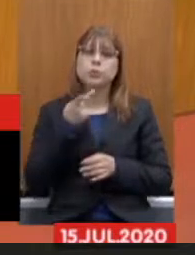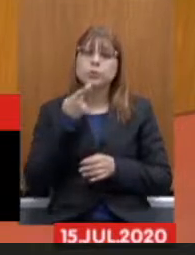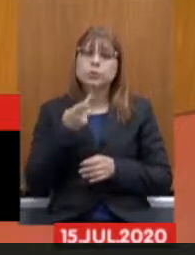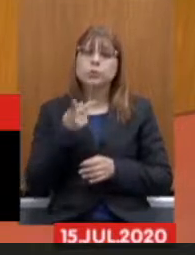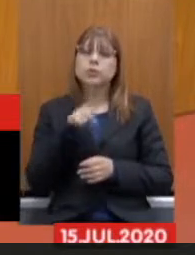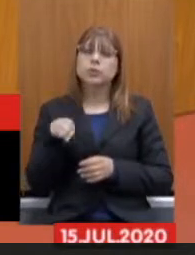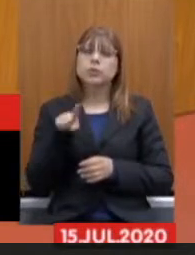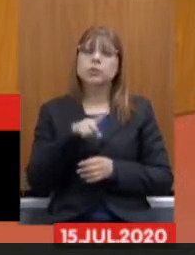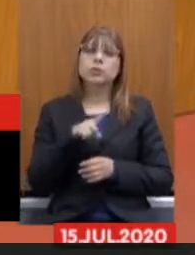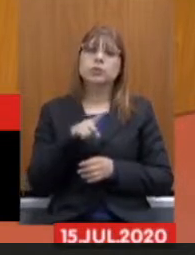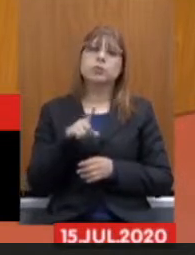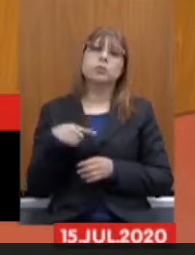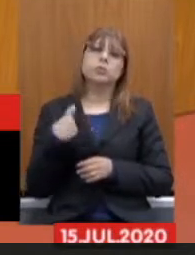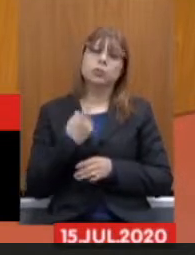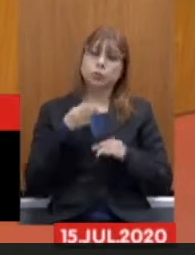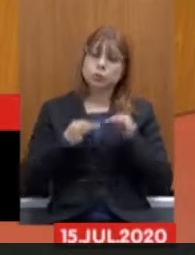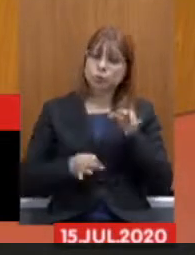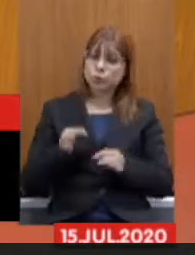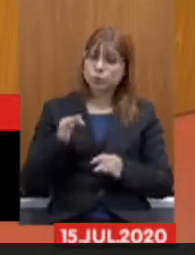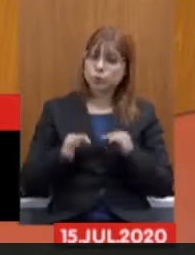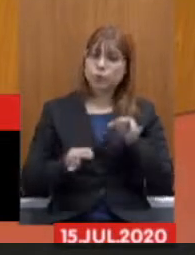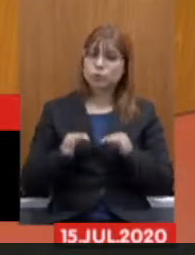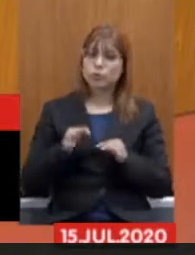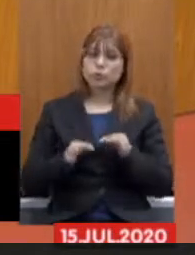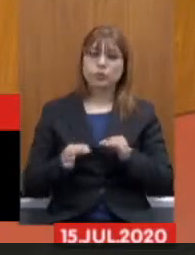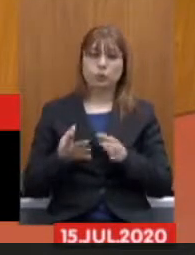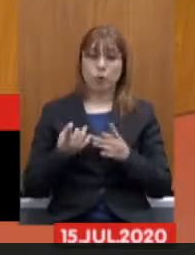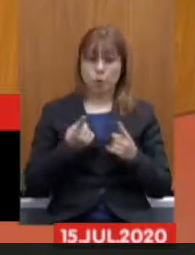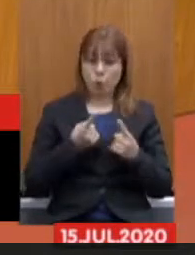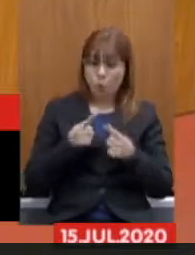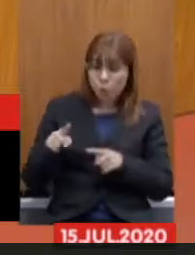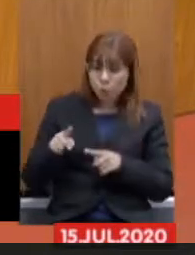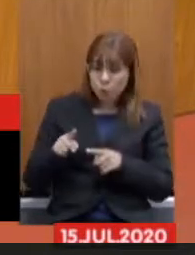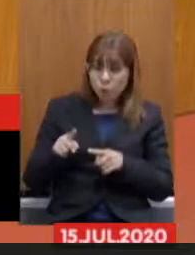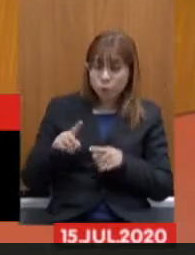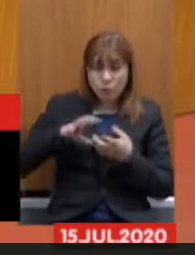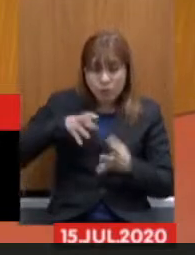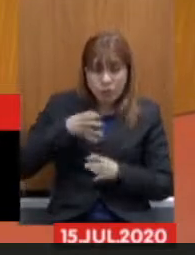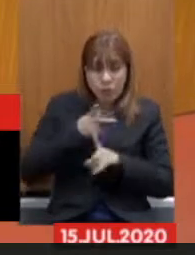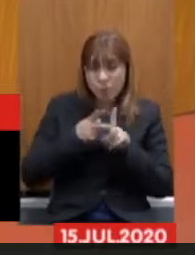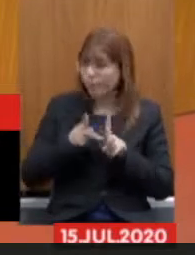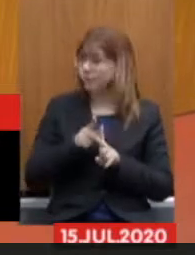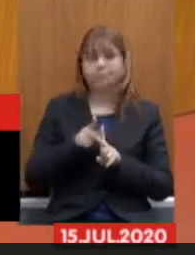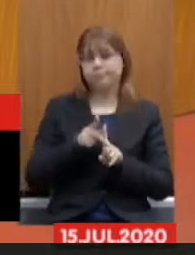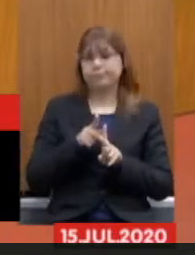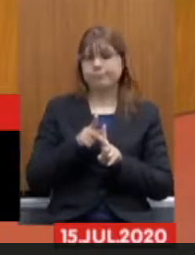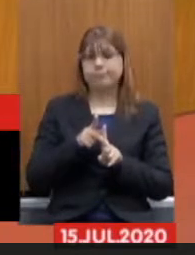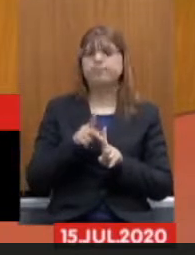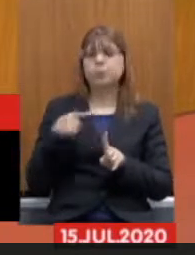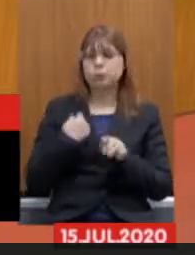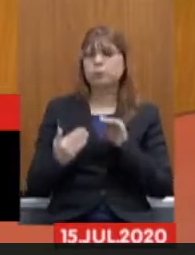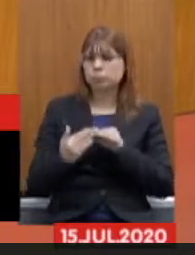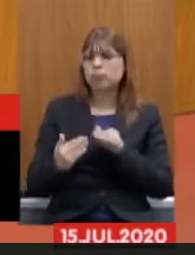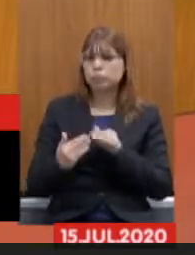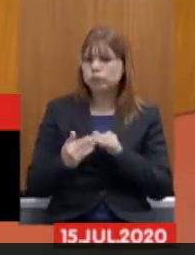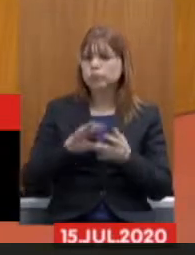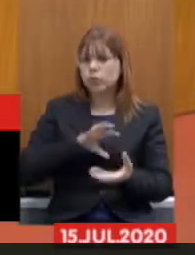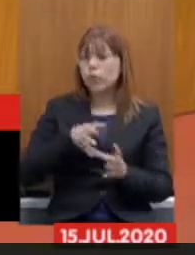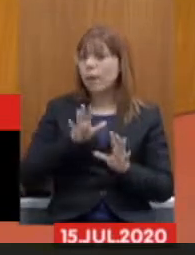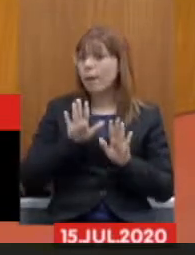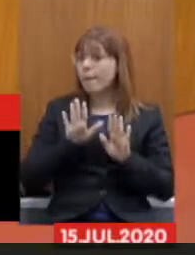para dizer que a magistratura não é contra a reforma da previdência a magistratura apoia a reforma